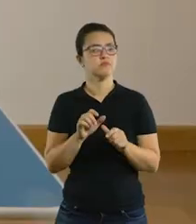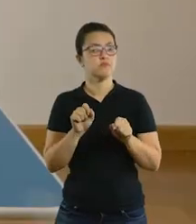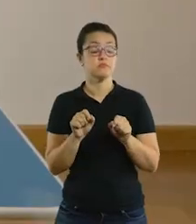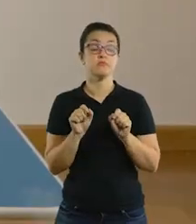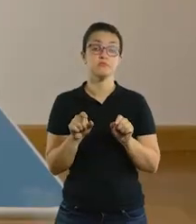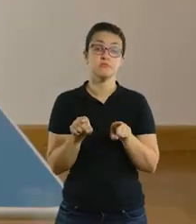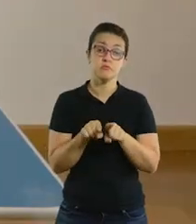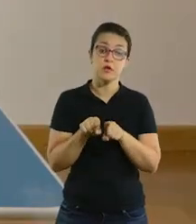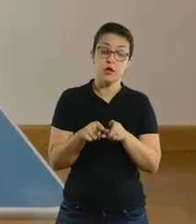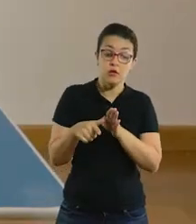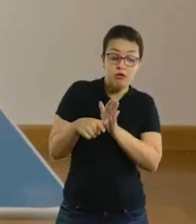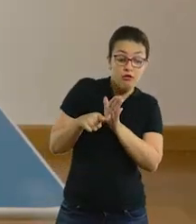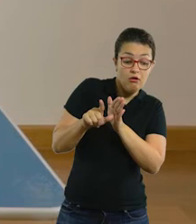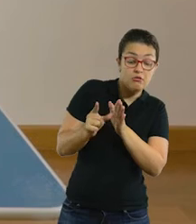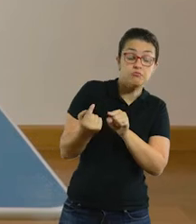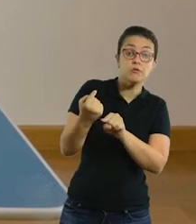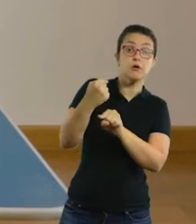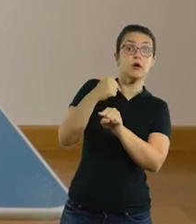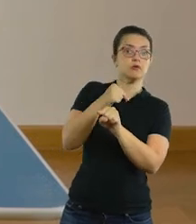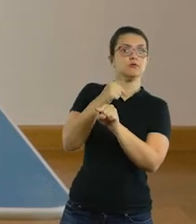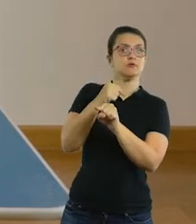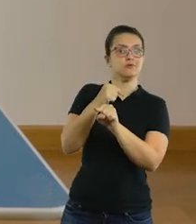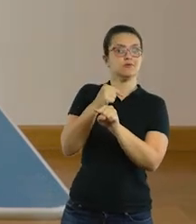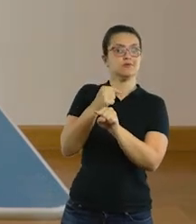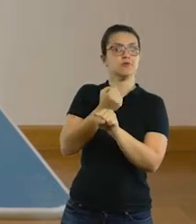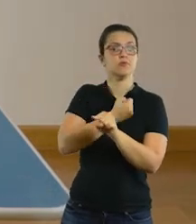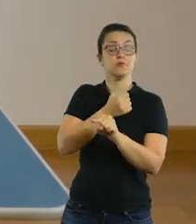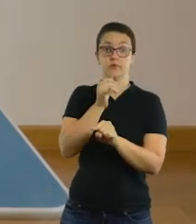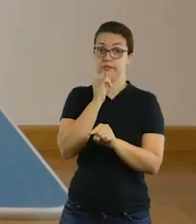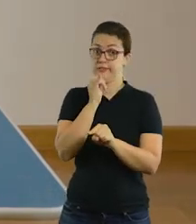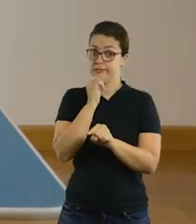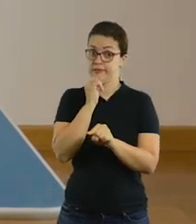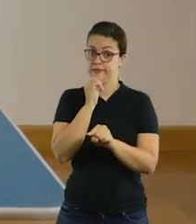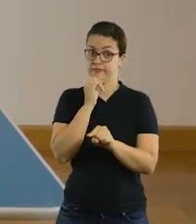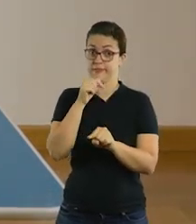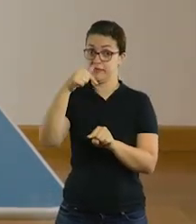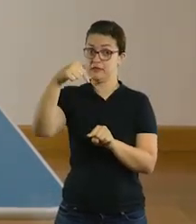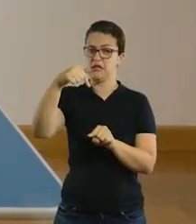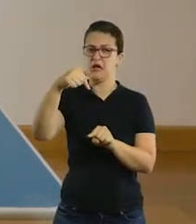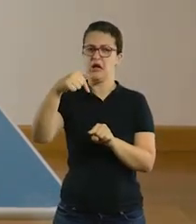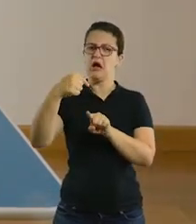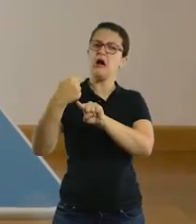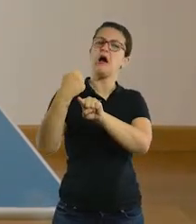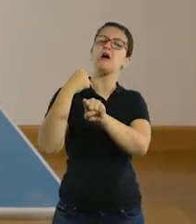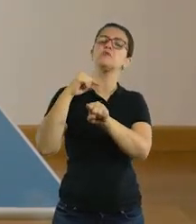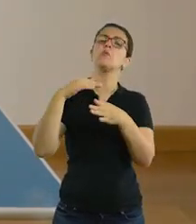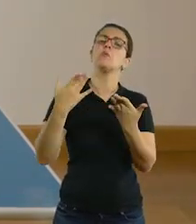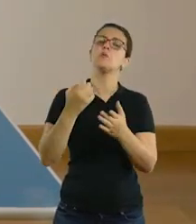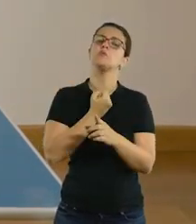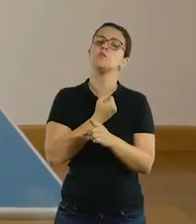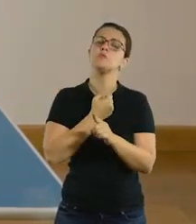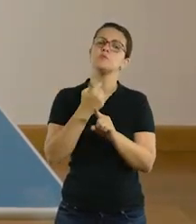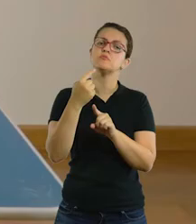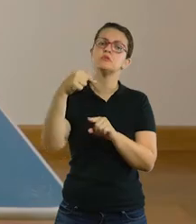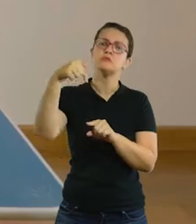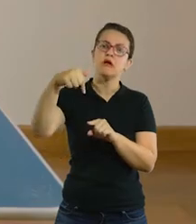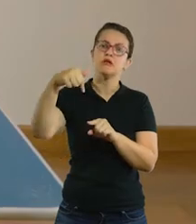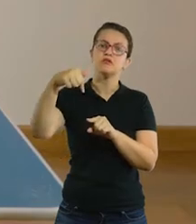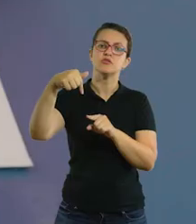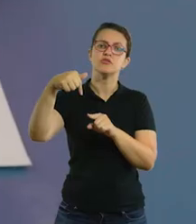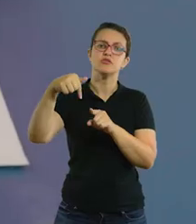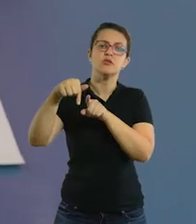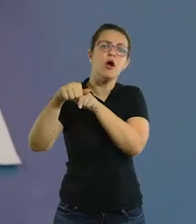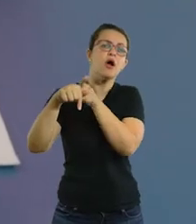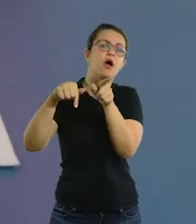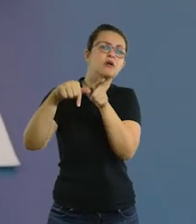pode estar explorando para ela o que vem antes e o que vem depois, né? Por exemplo, você pode pegar o 7, o que vem antes do 7? Que número